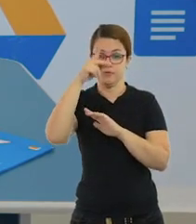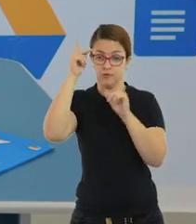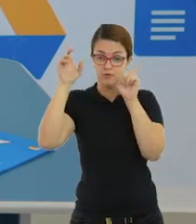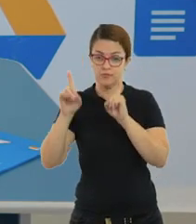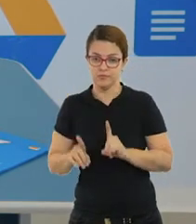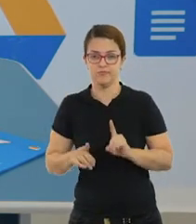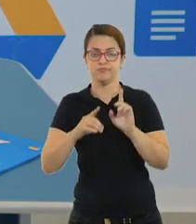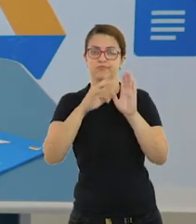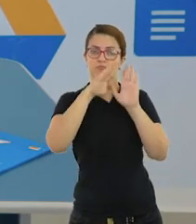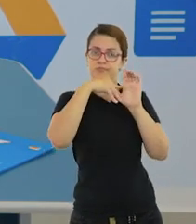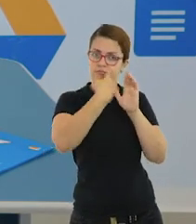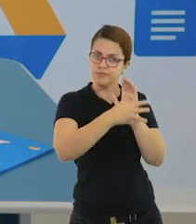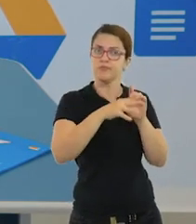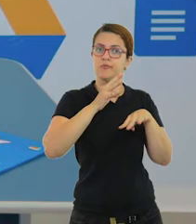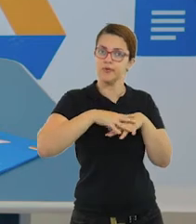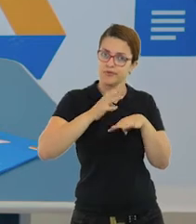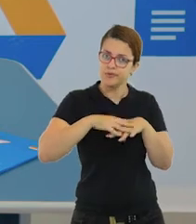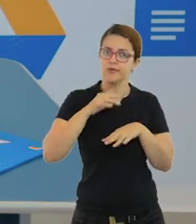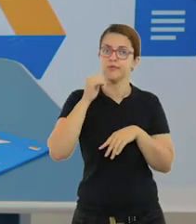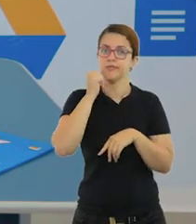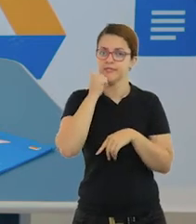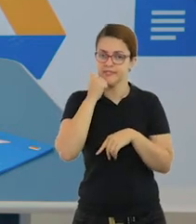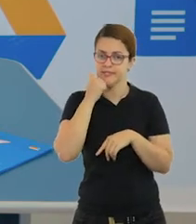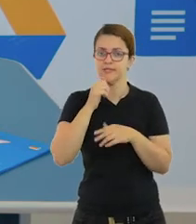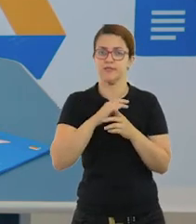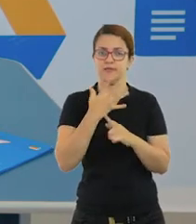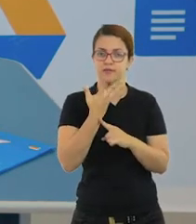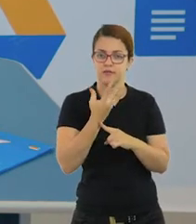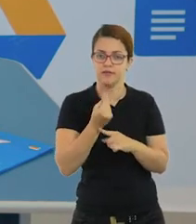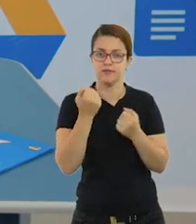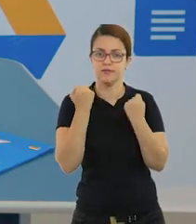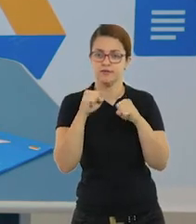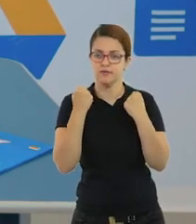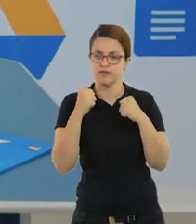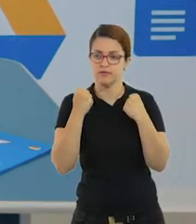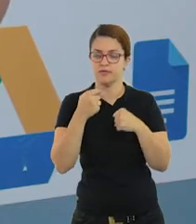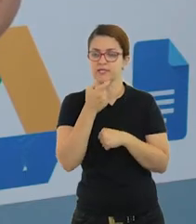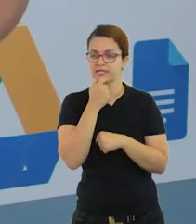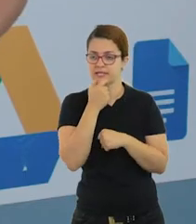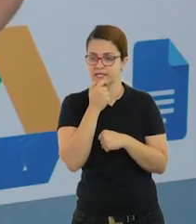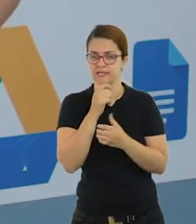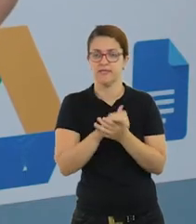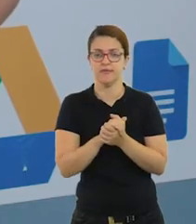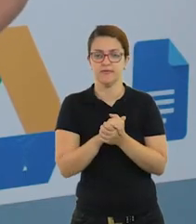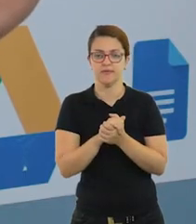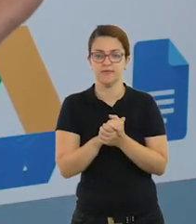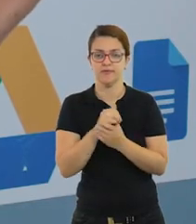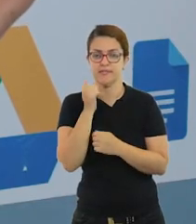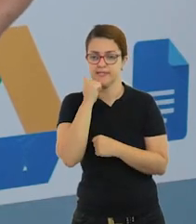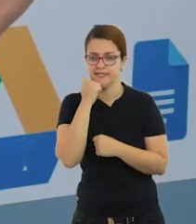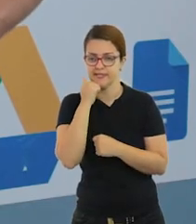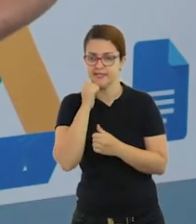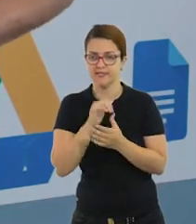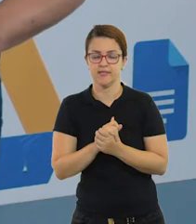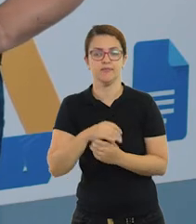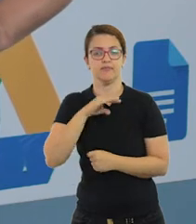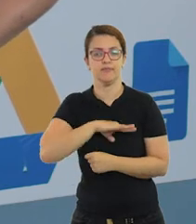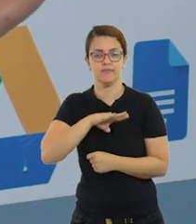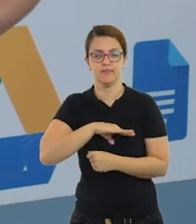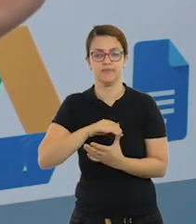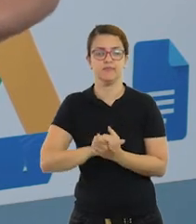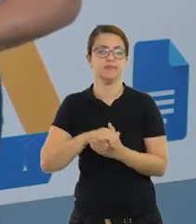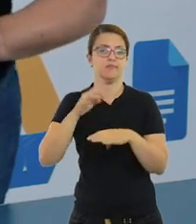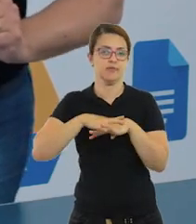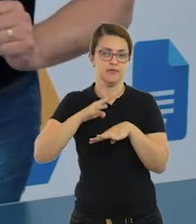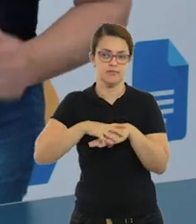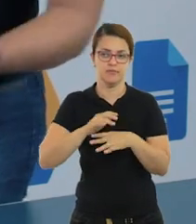E assim sucessivamente, matemática, ciências, artes, educação física, inglês, mais um pouco de ciências, língua